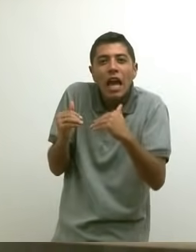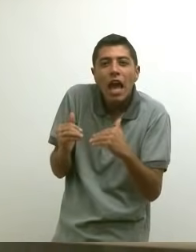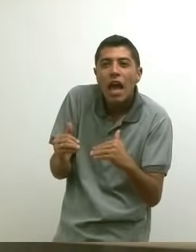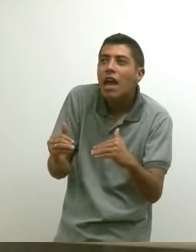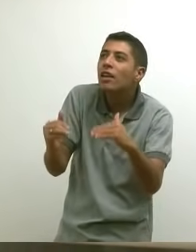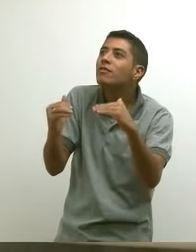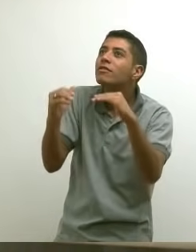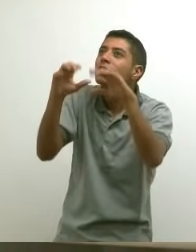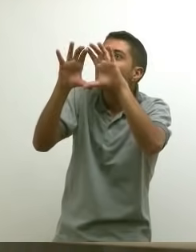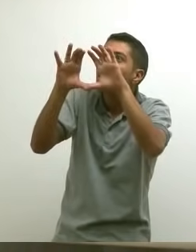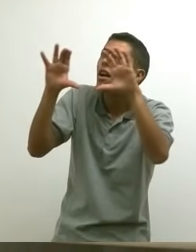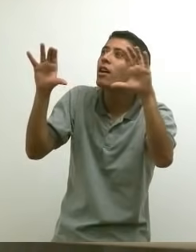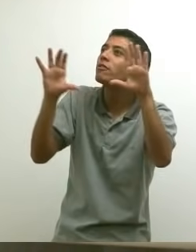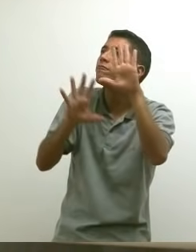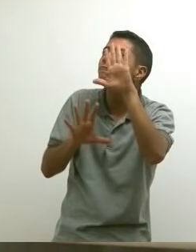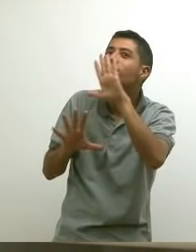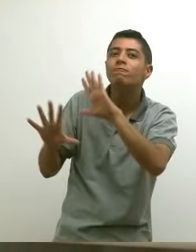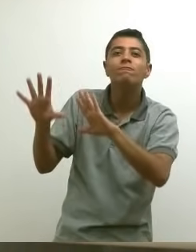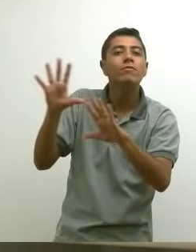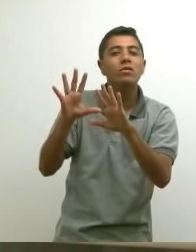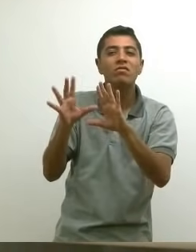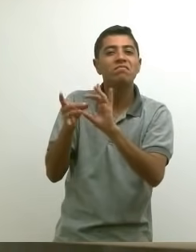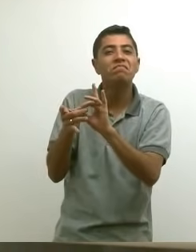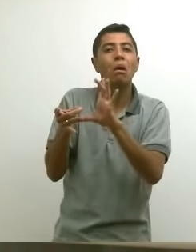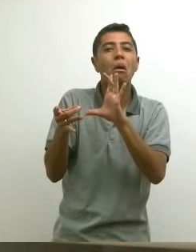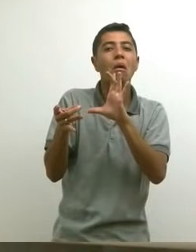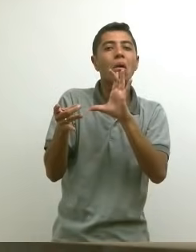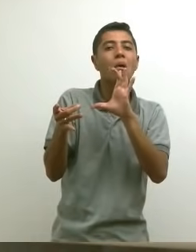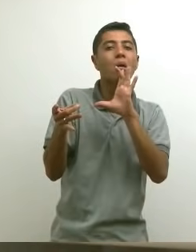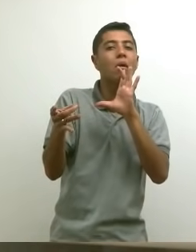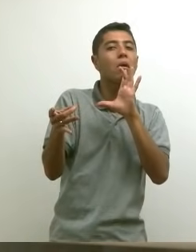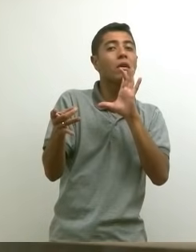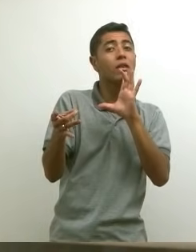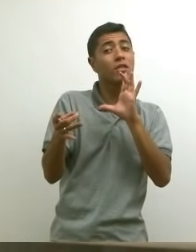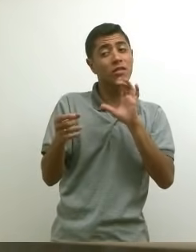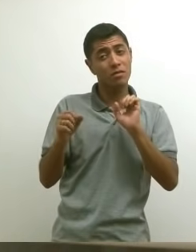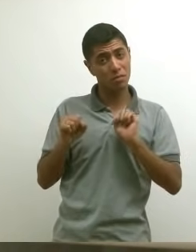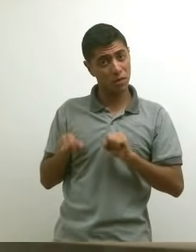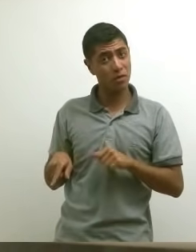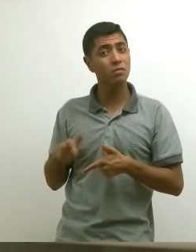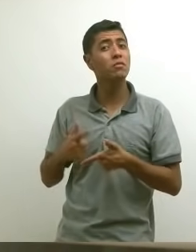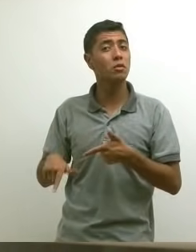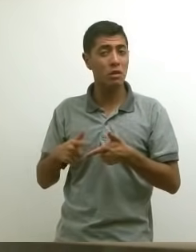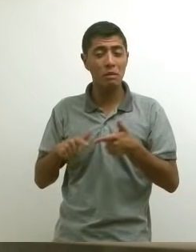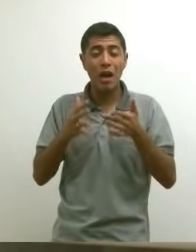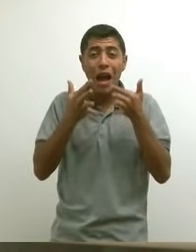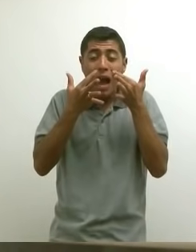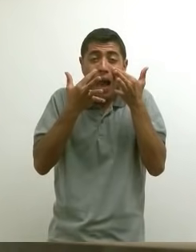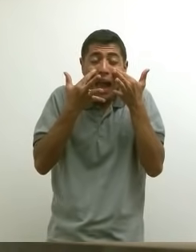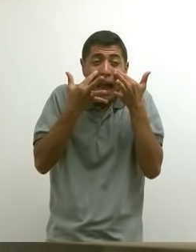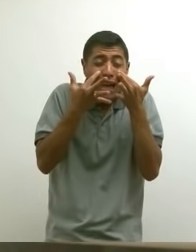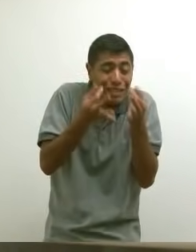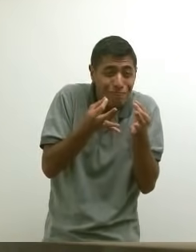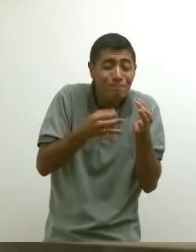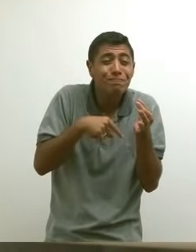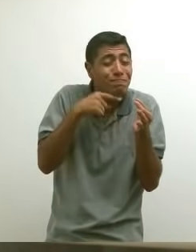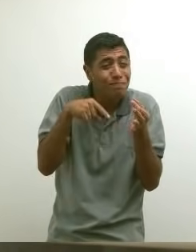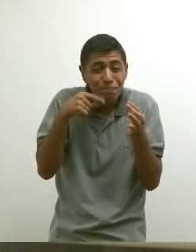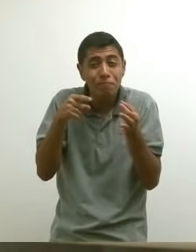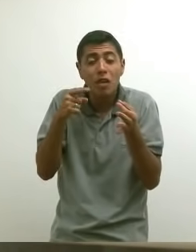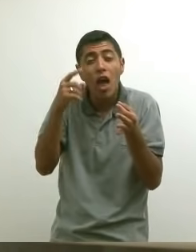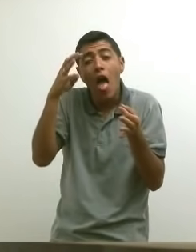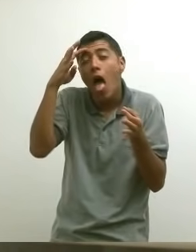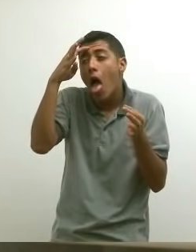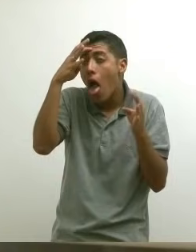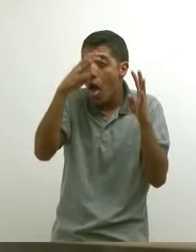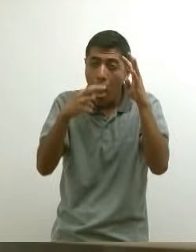naturalmente déficit de atenção e hiperatividade é a mesma criança que vai desenvolver alergia e